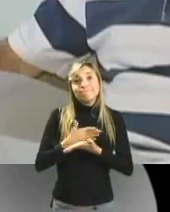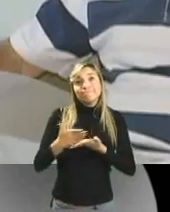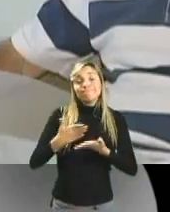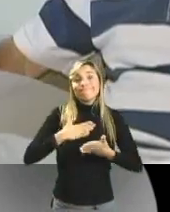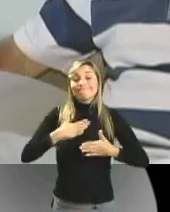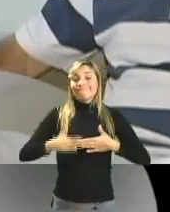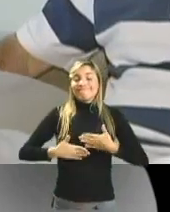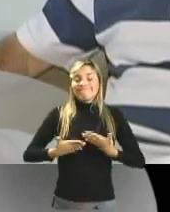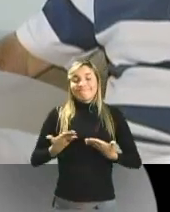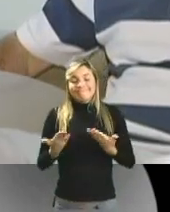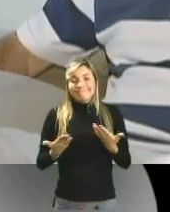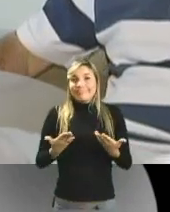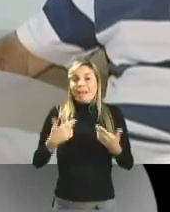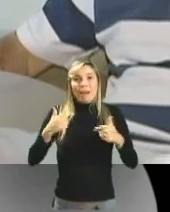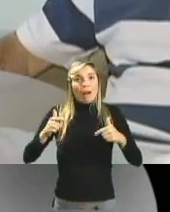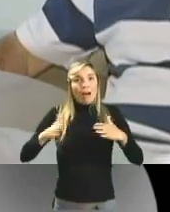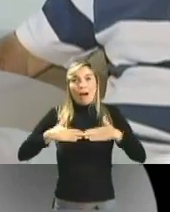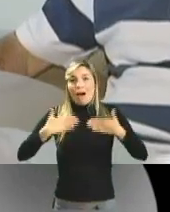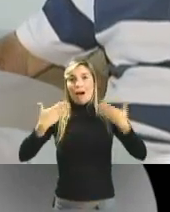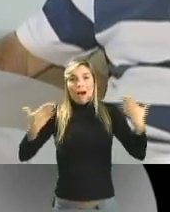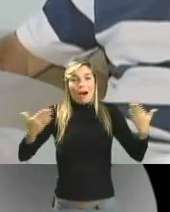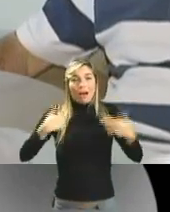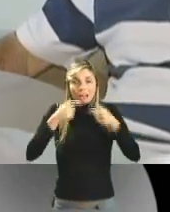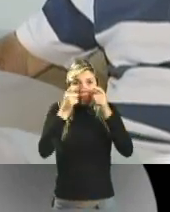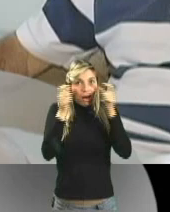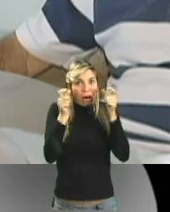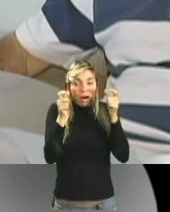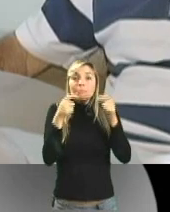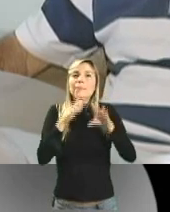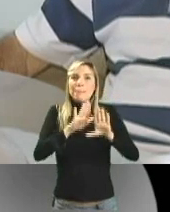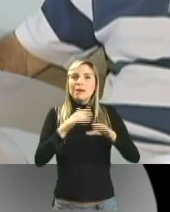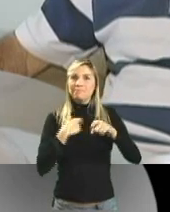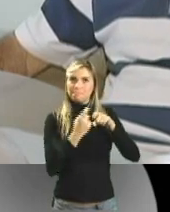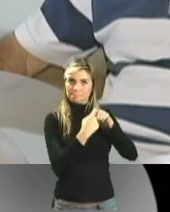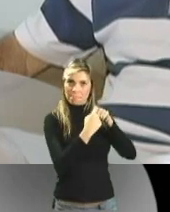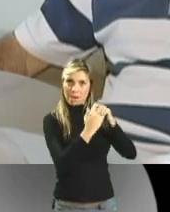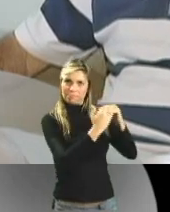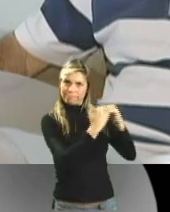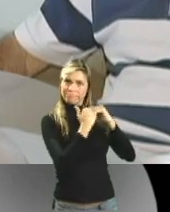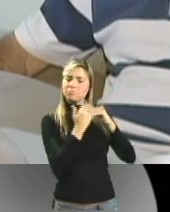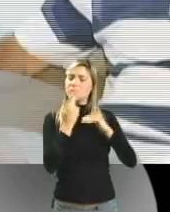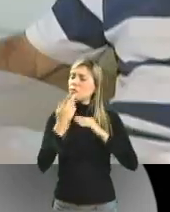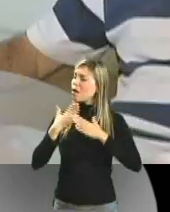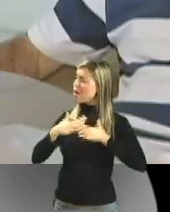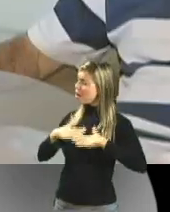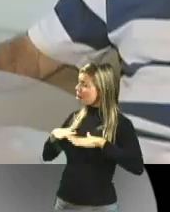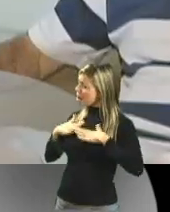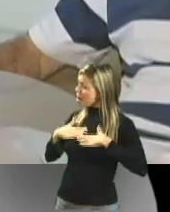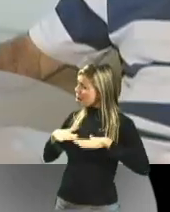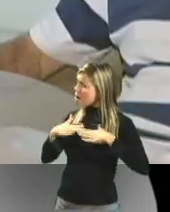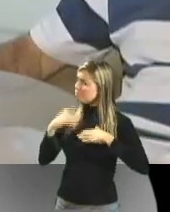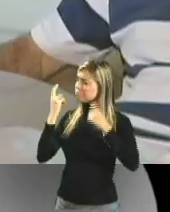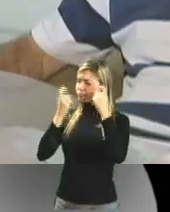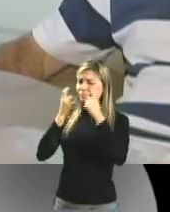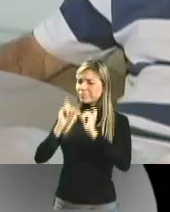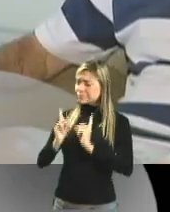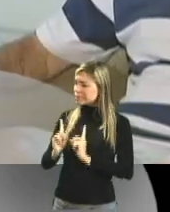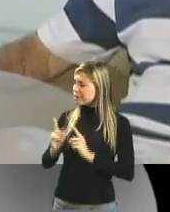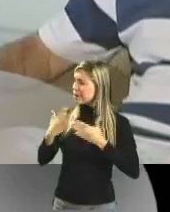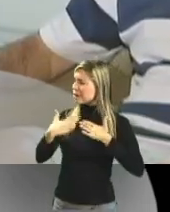Olha, a princípio eu fiquei muito chocado, mas o meu médico me tranquilizou